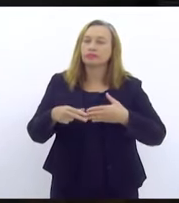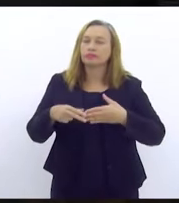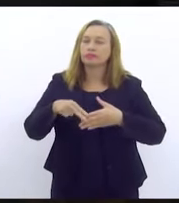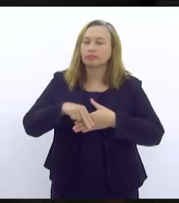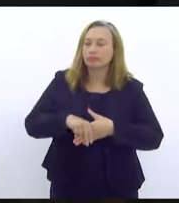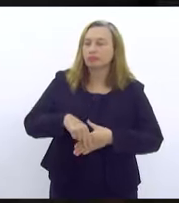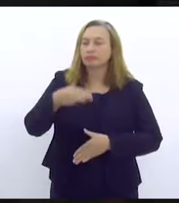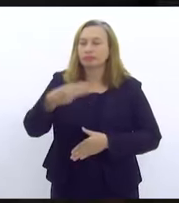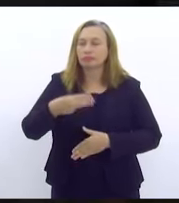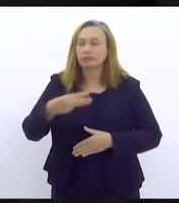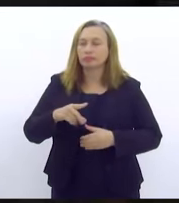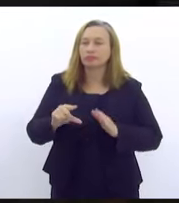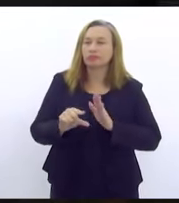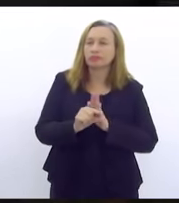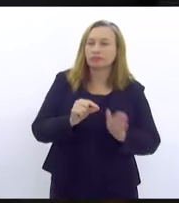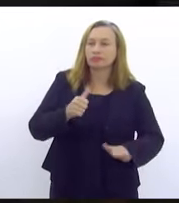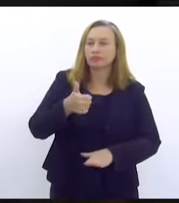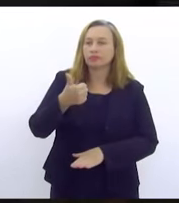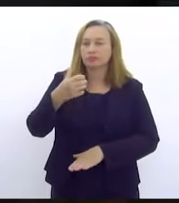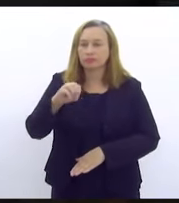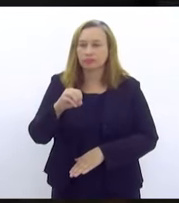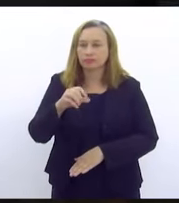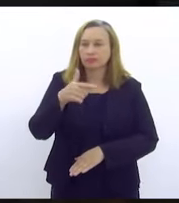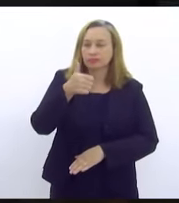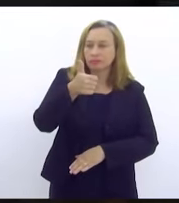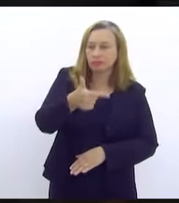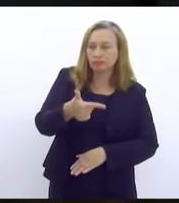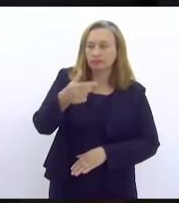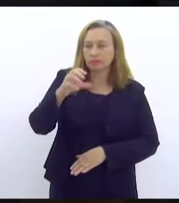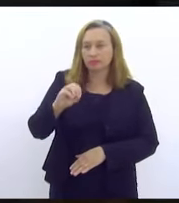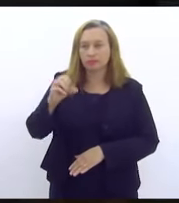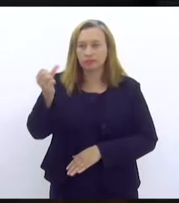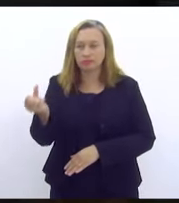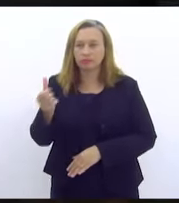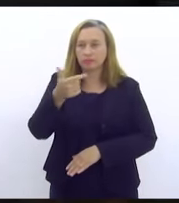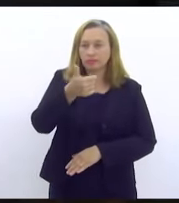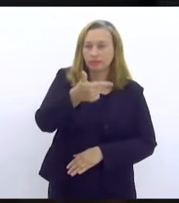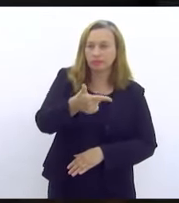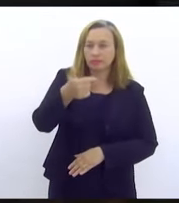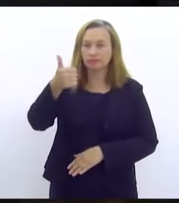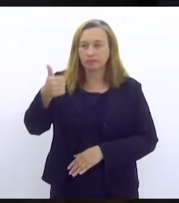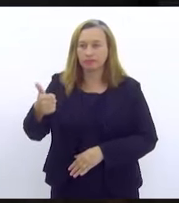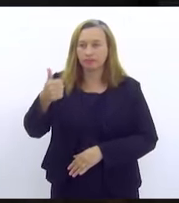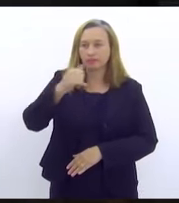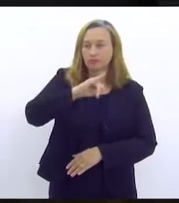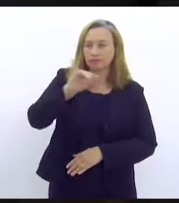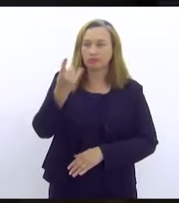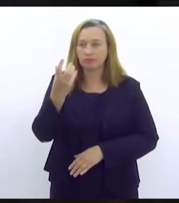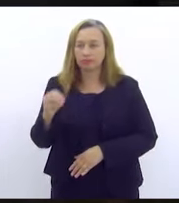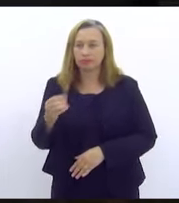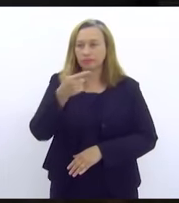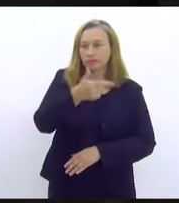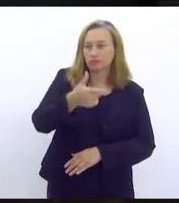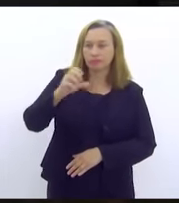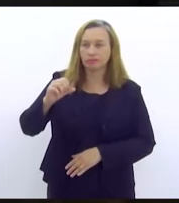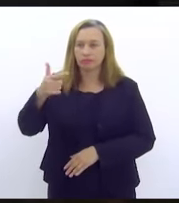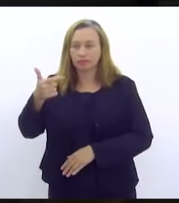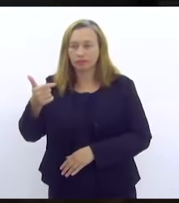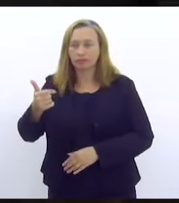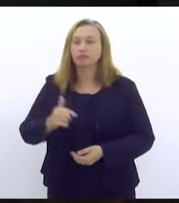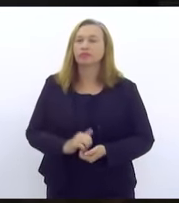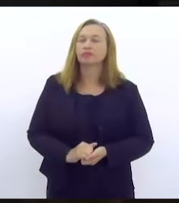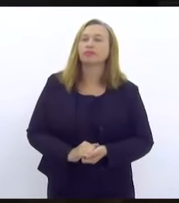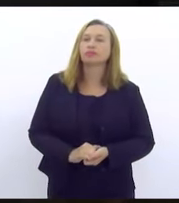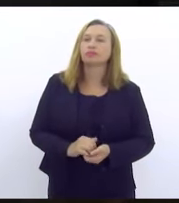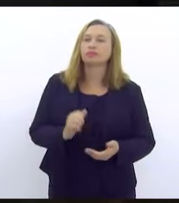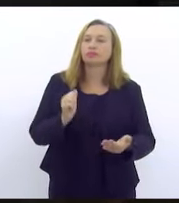artigo 14º da Lei 206, de 21 de julho de 2002, para fixar o pagamento